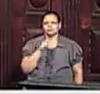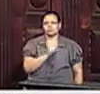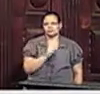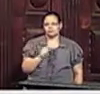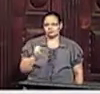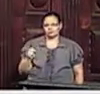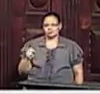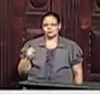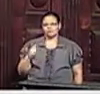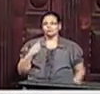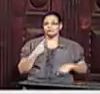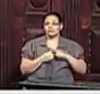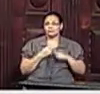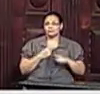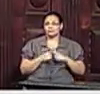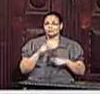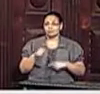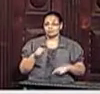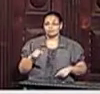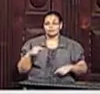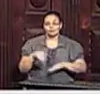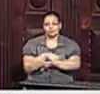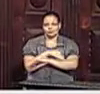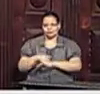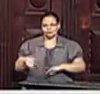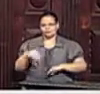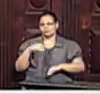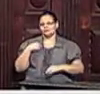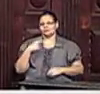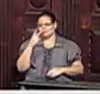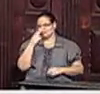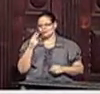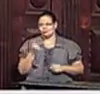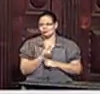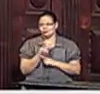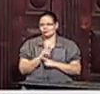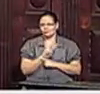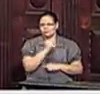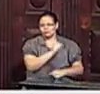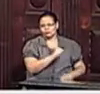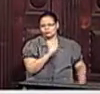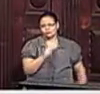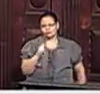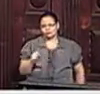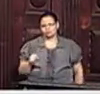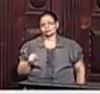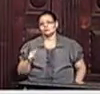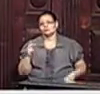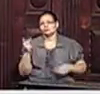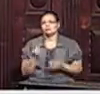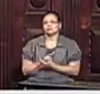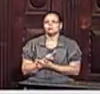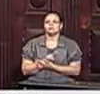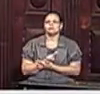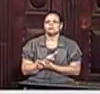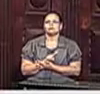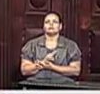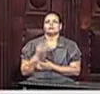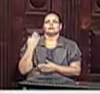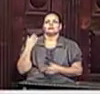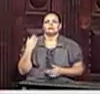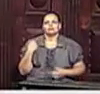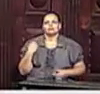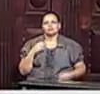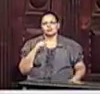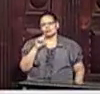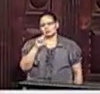assassinados, é porque eles estão sendo caçados nas ruas. E isso aconteceu na Operação Lei Seca,